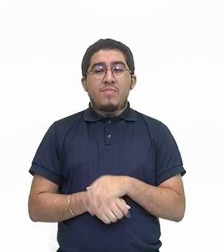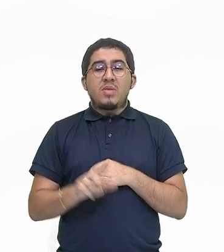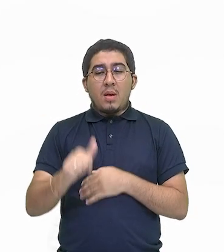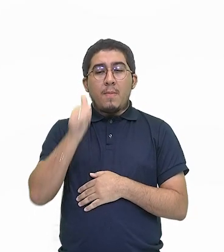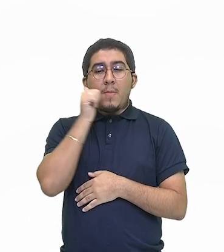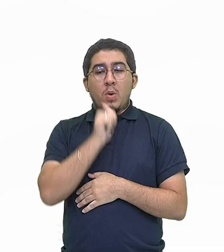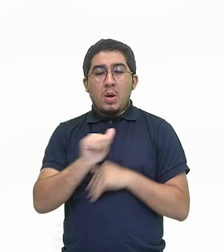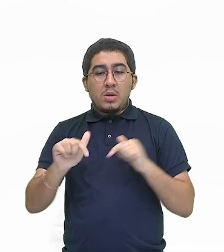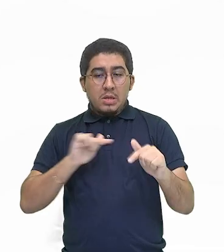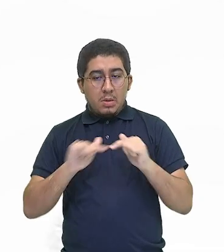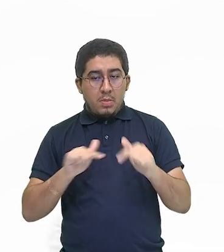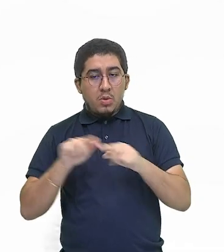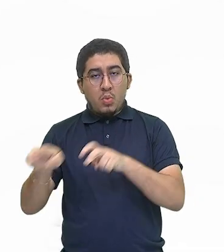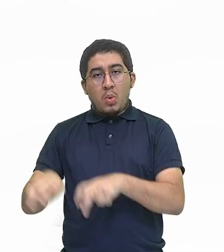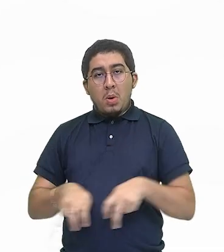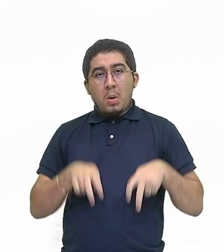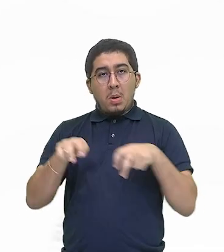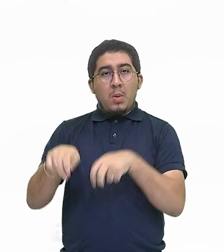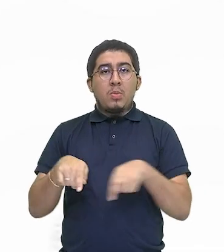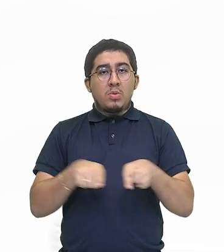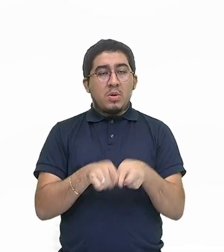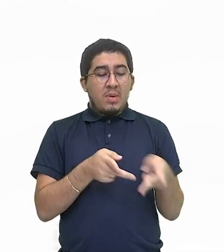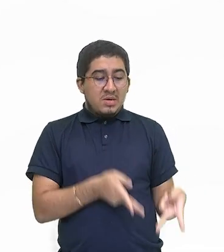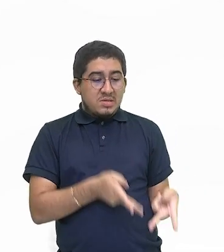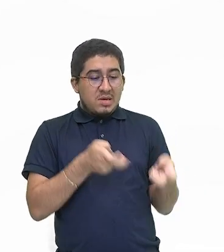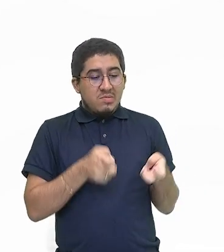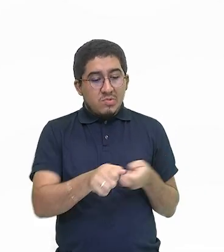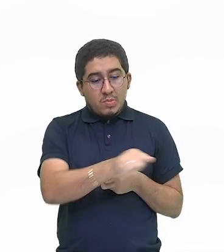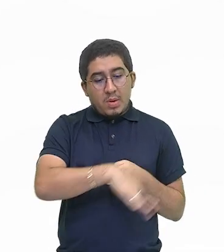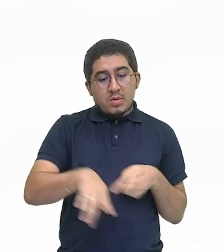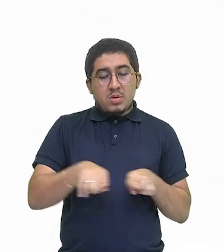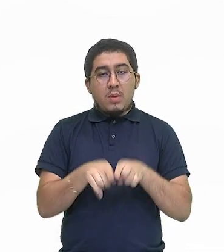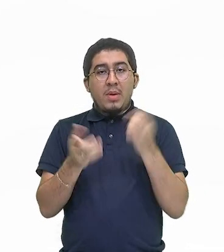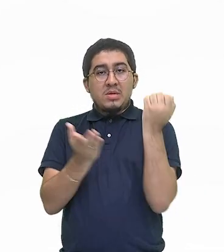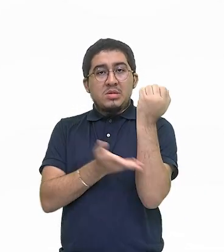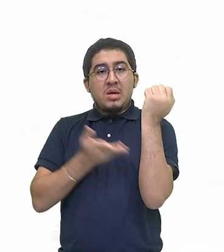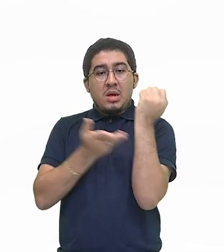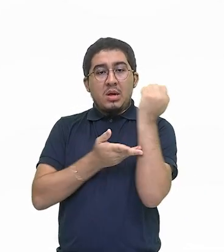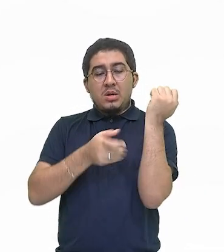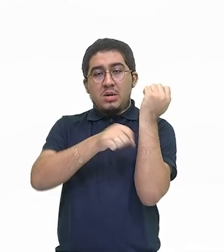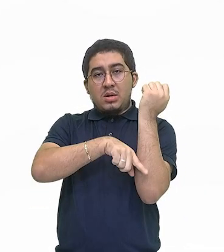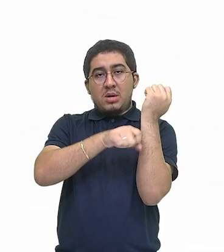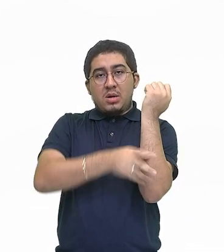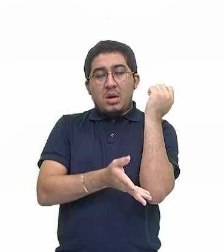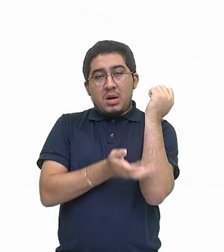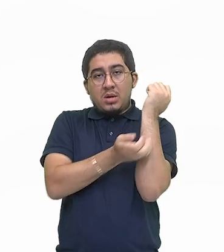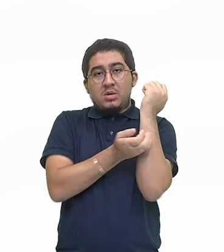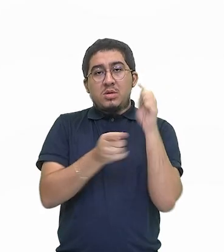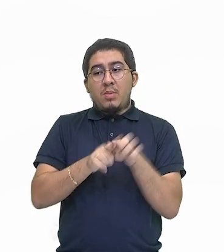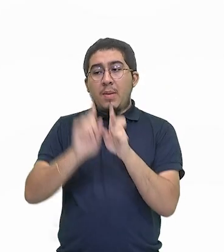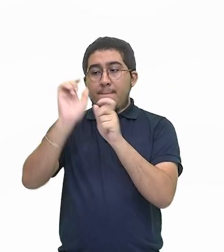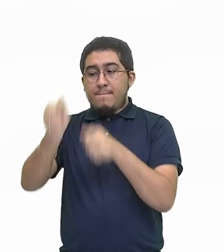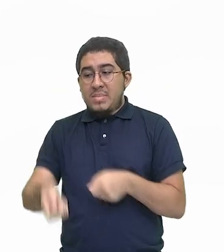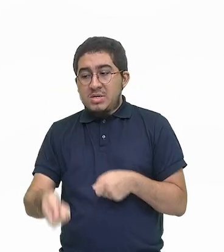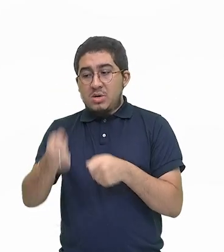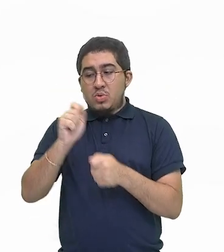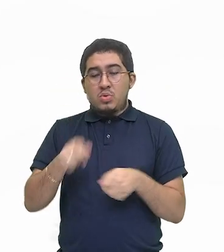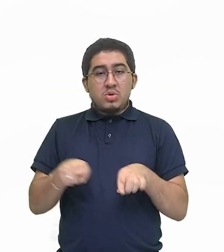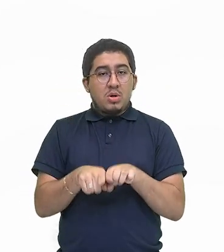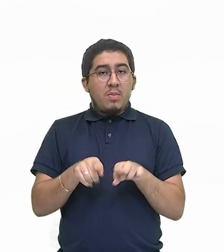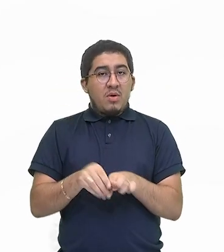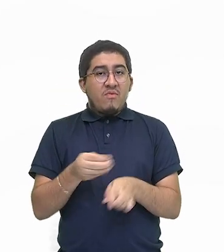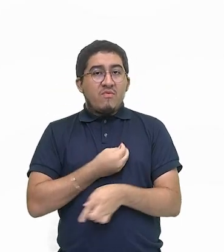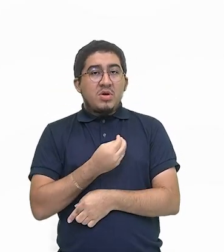trabalhadoras rurais, extrativistas, seringueiras, pescadoras, ribeirinhas